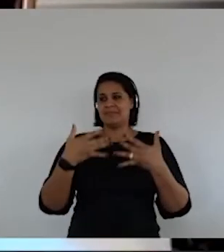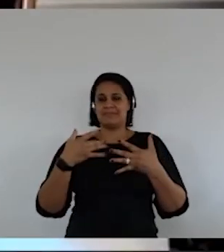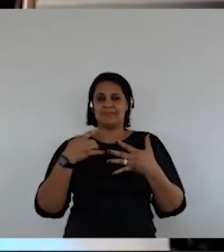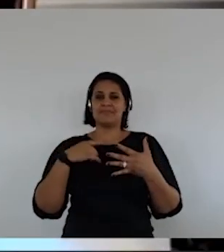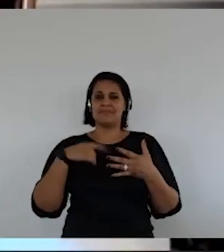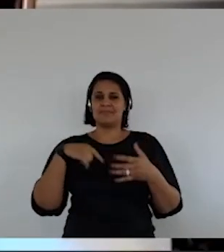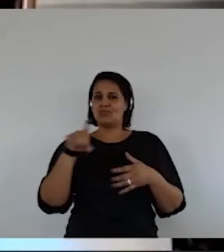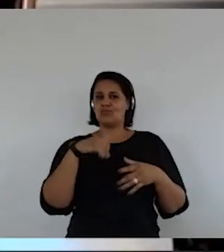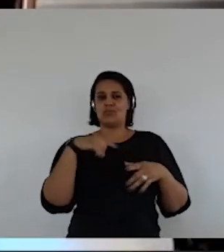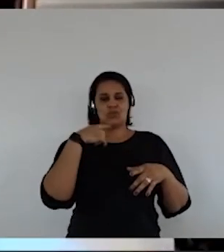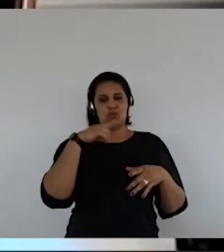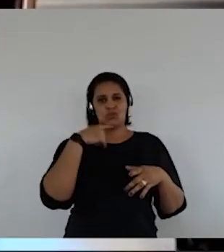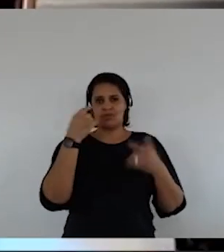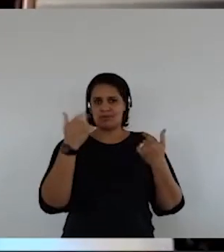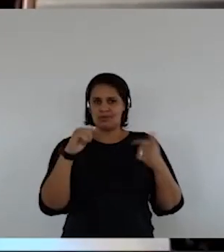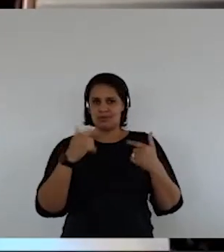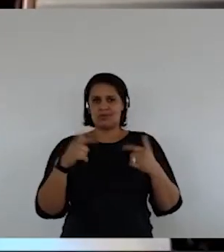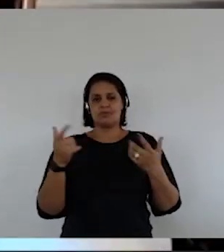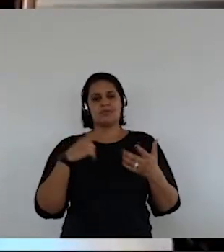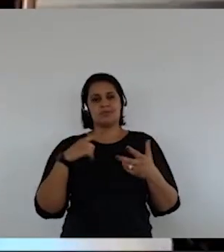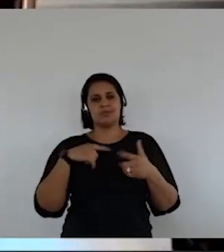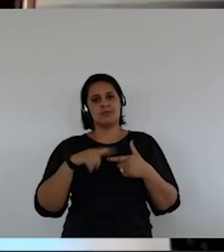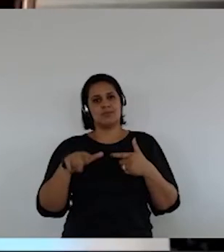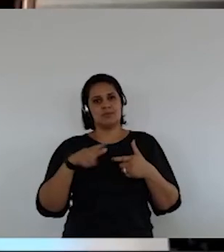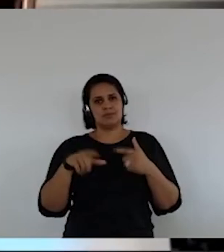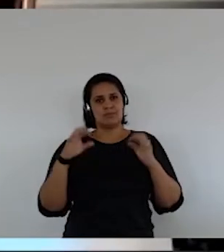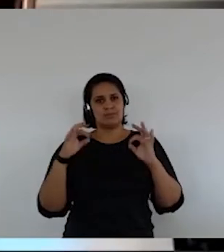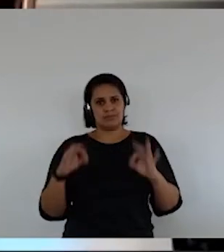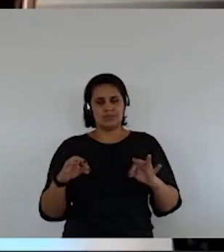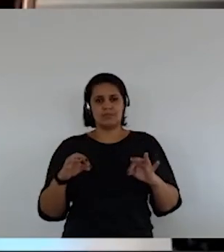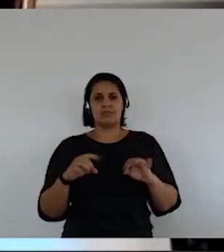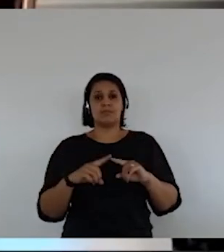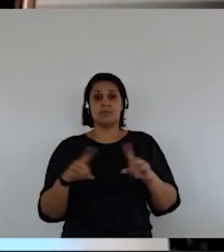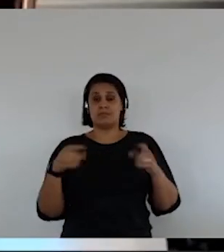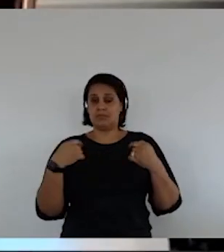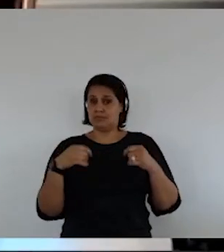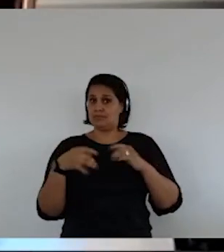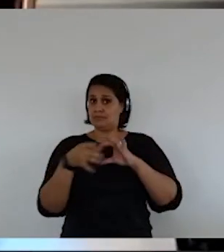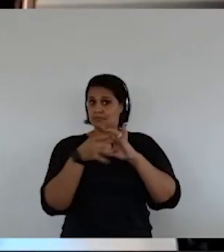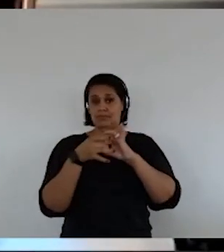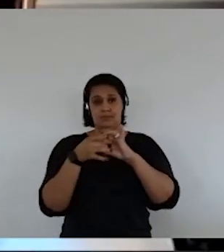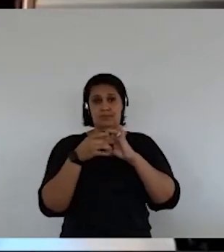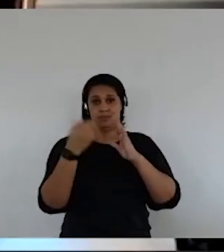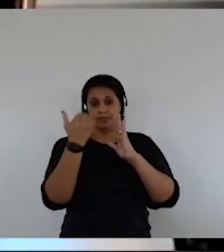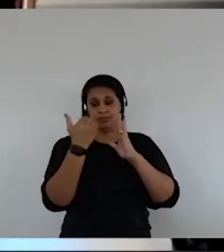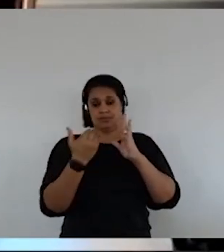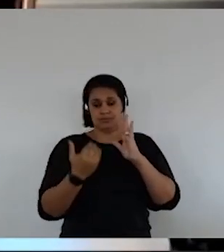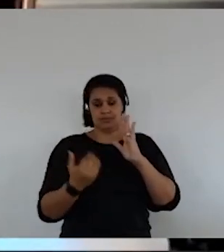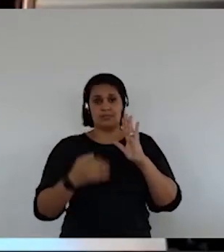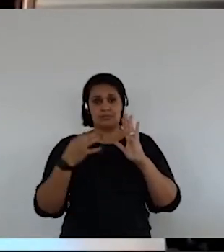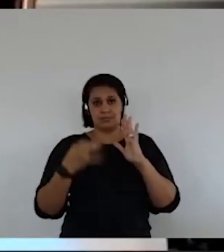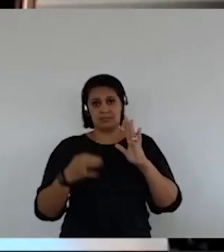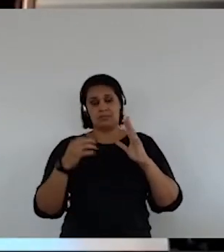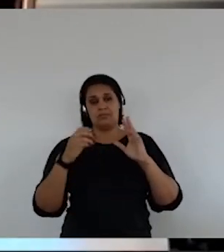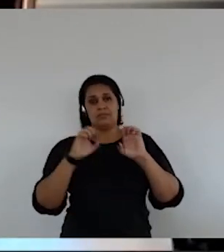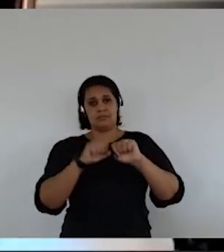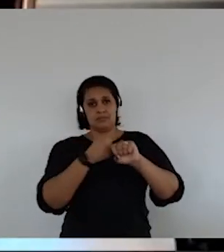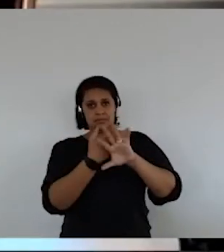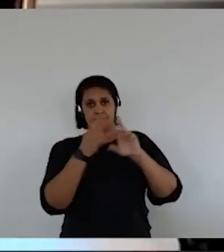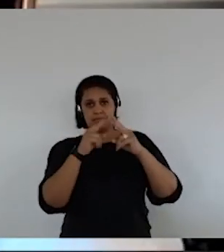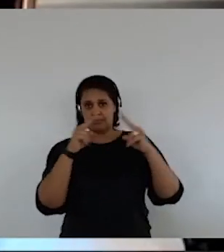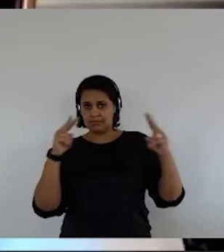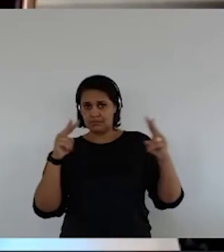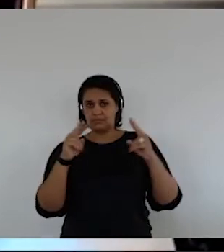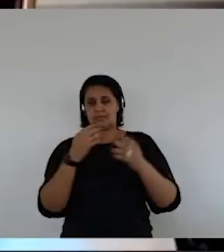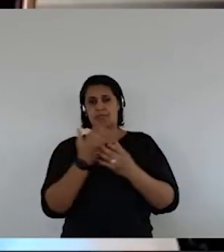grandes problemas é a questão de uniformização de procedimentos, de audiências virtuais ou de processos eletrónicos,